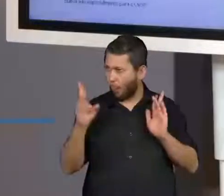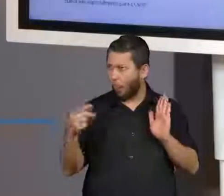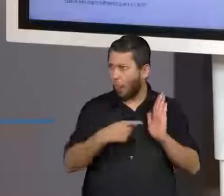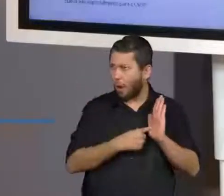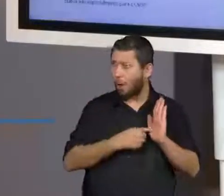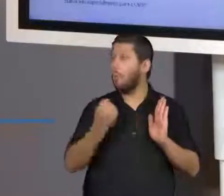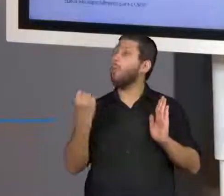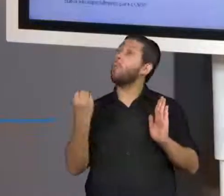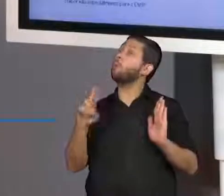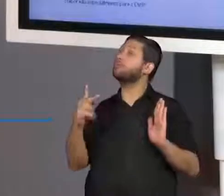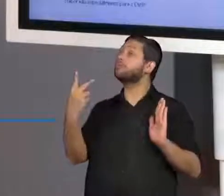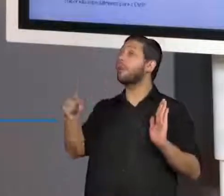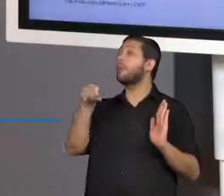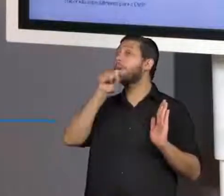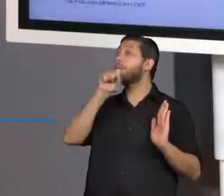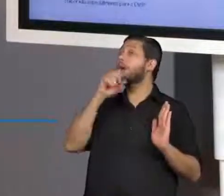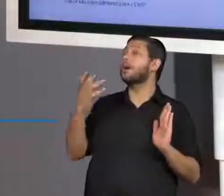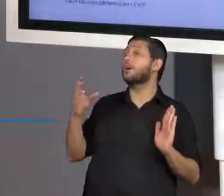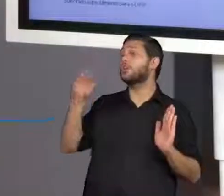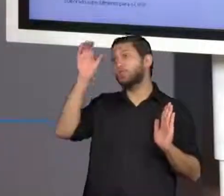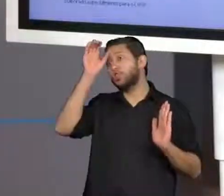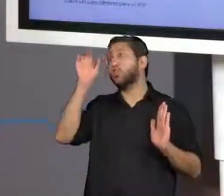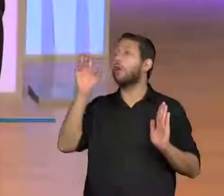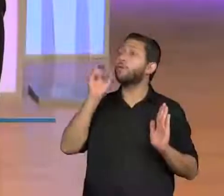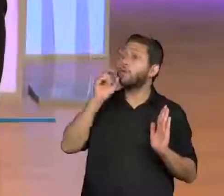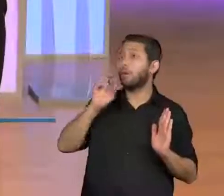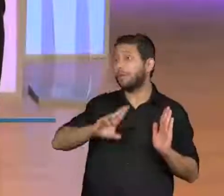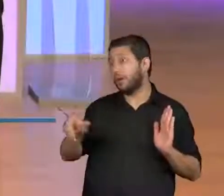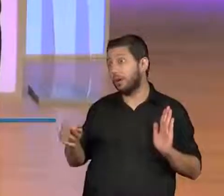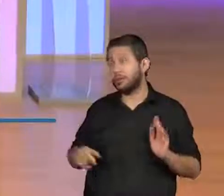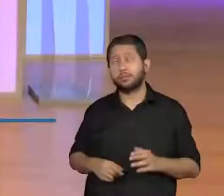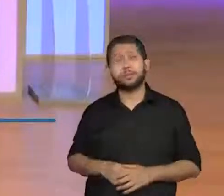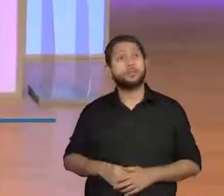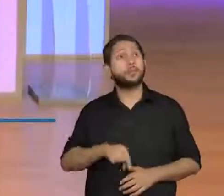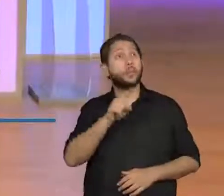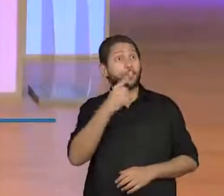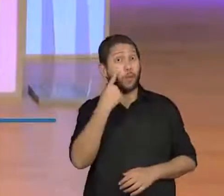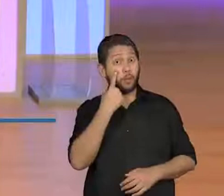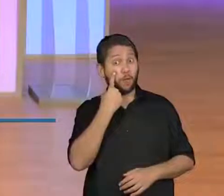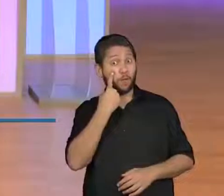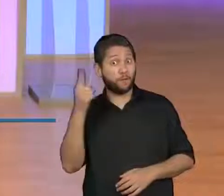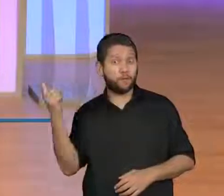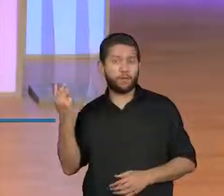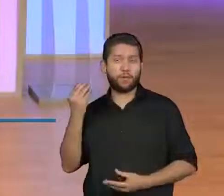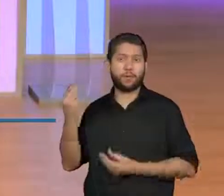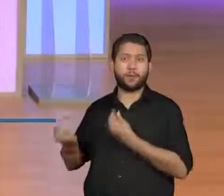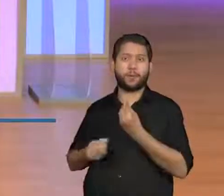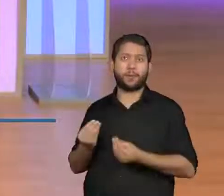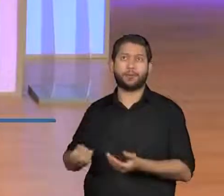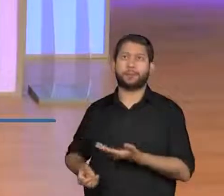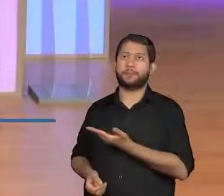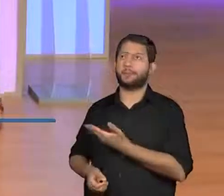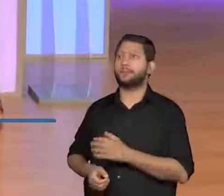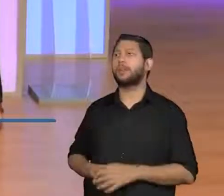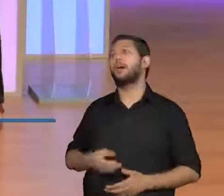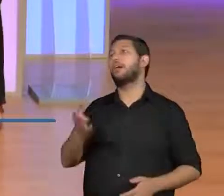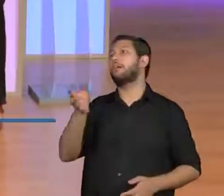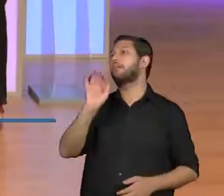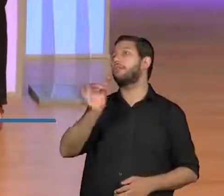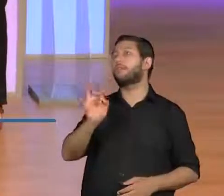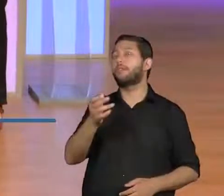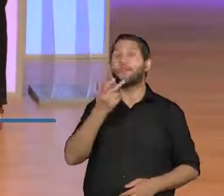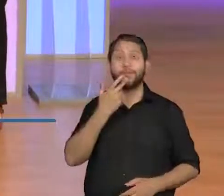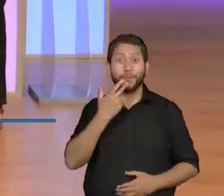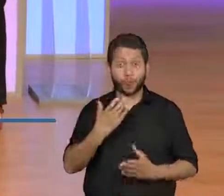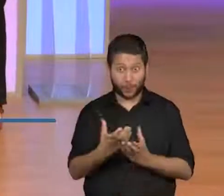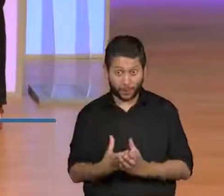com seus alunos e eu vou conversar aqui um pouquinho com a professora Genô no decorrer da leitura da receita. Isso mesmo. E para você falou dos ingredientes que